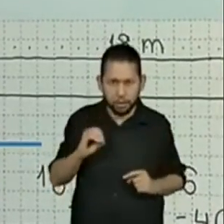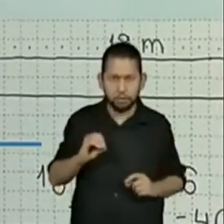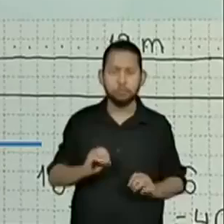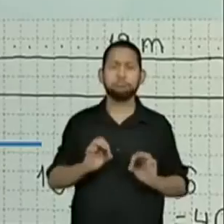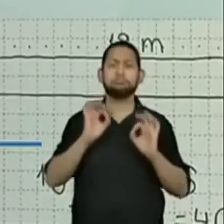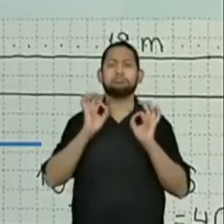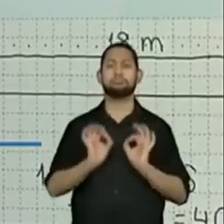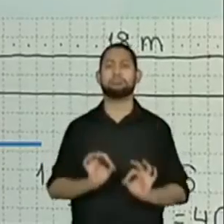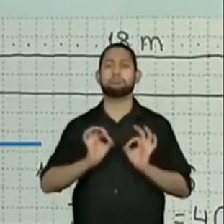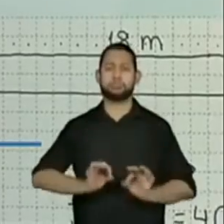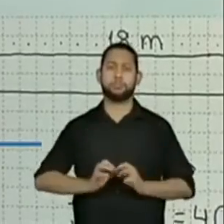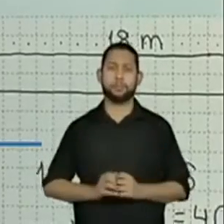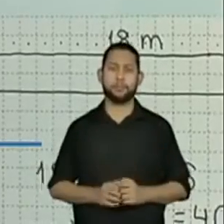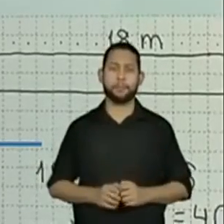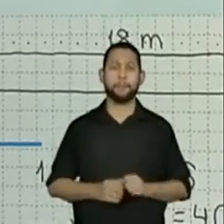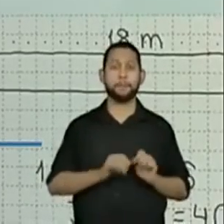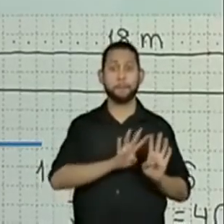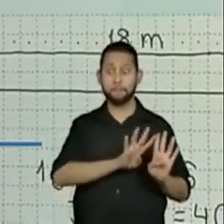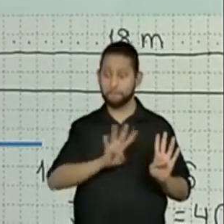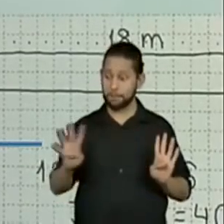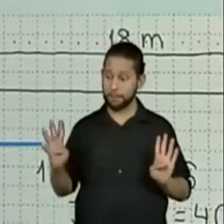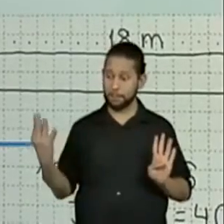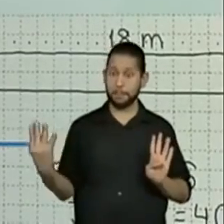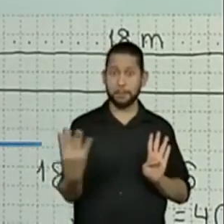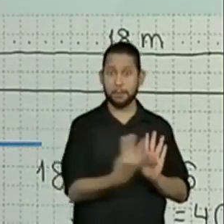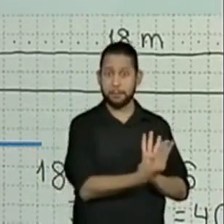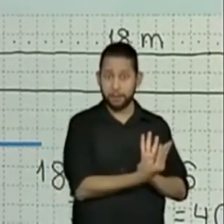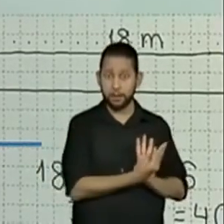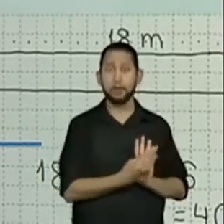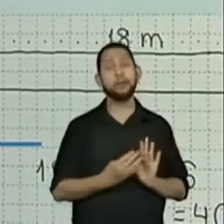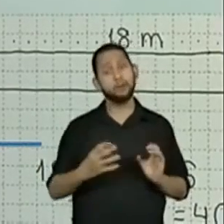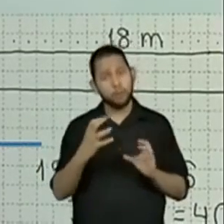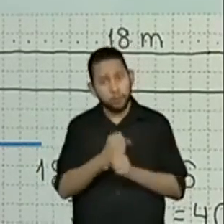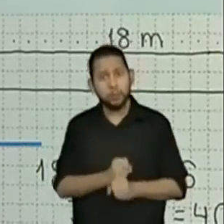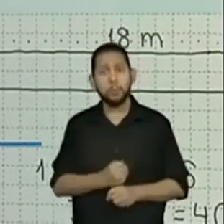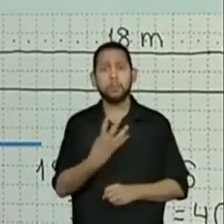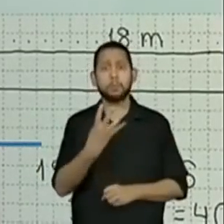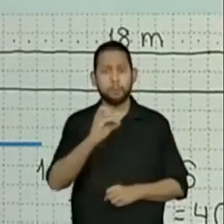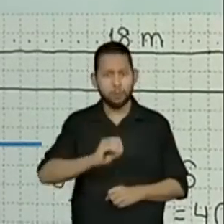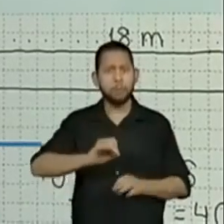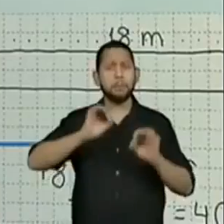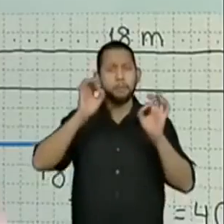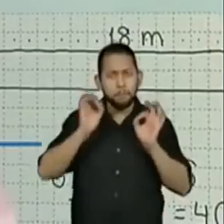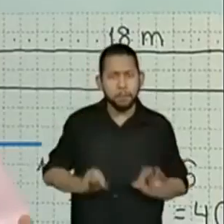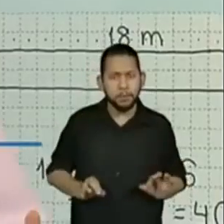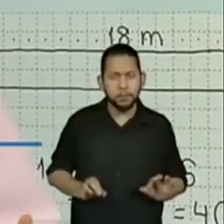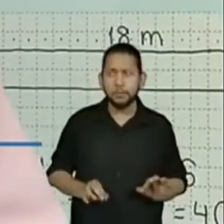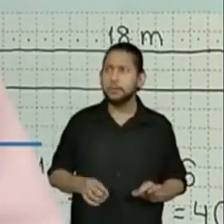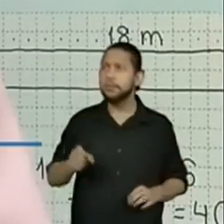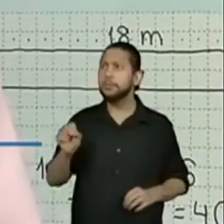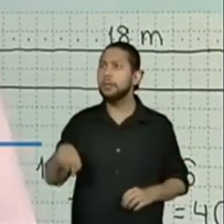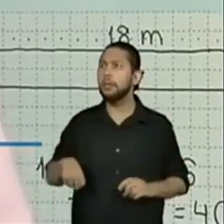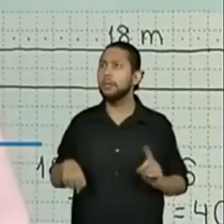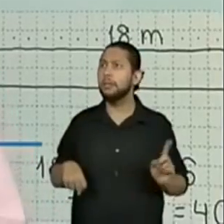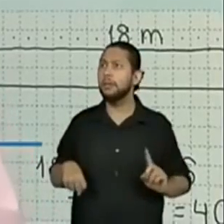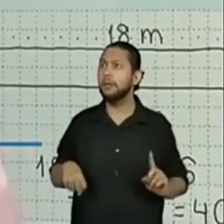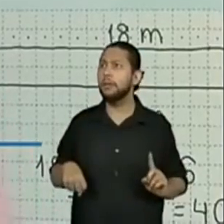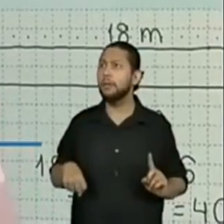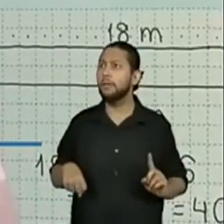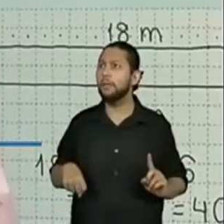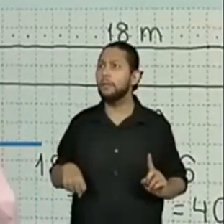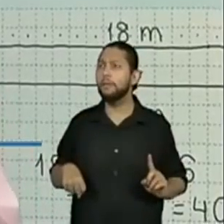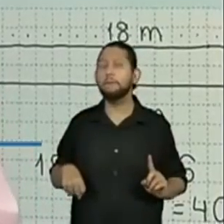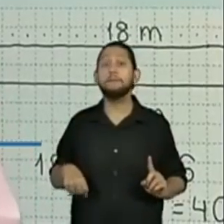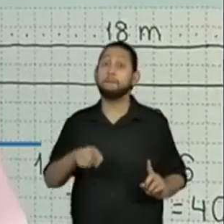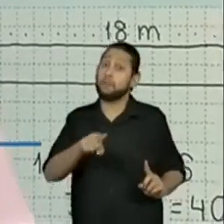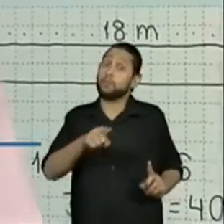atendendo a quantidade de o se José tem para fazer essa cerca para fazer na verdade essa horta